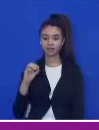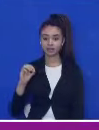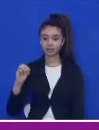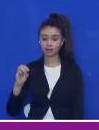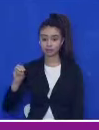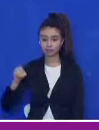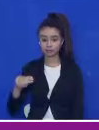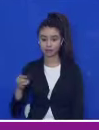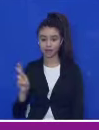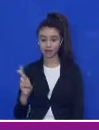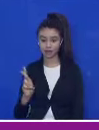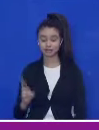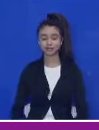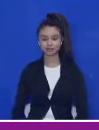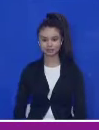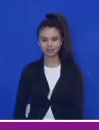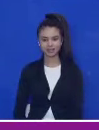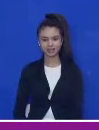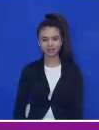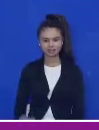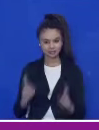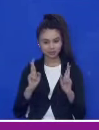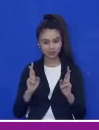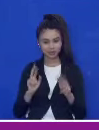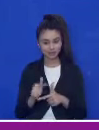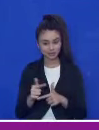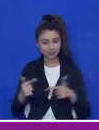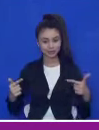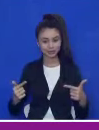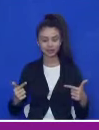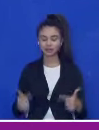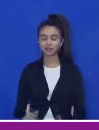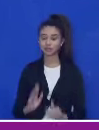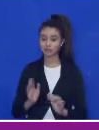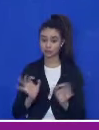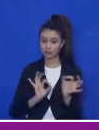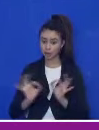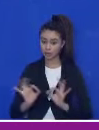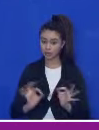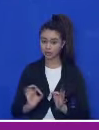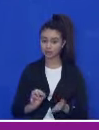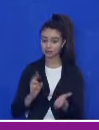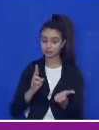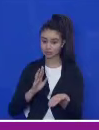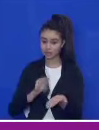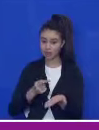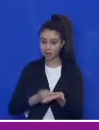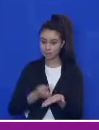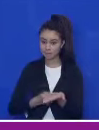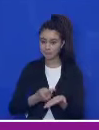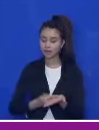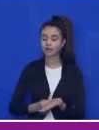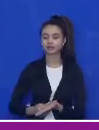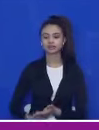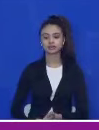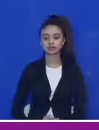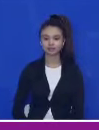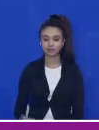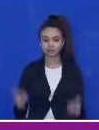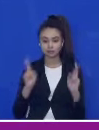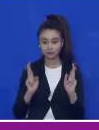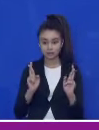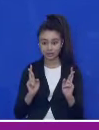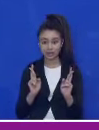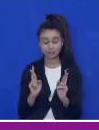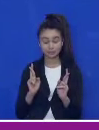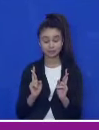R$1.500.000. Será que você está com sorte? Já se prepara aí com suas apostas. Fica na torcida porque já já vamos conhecer